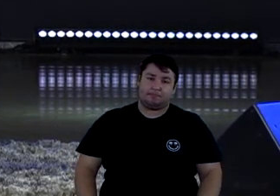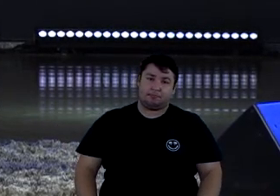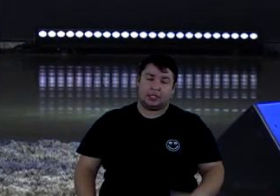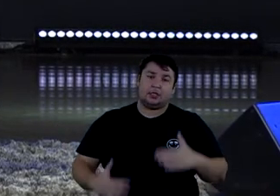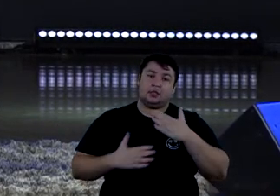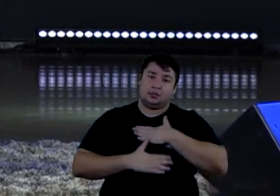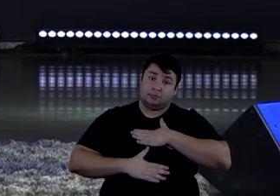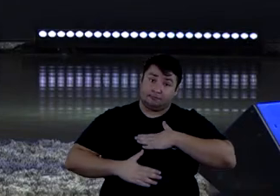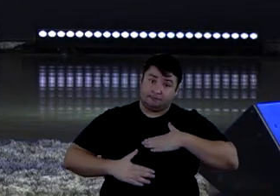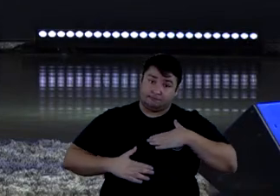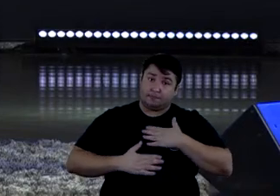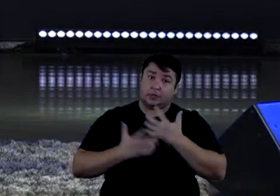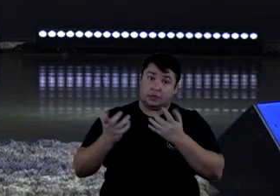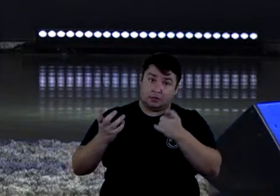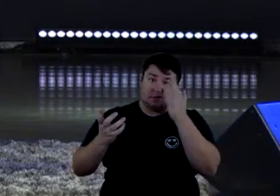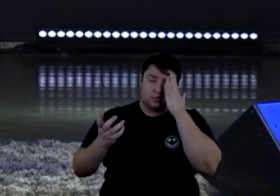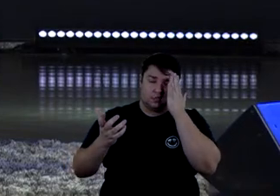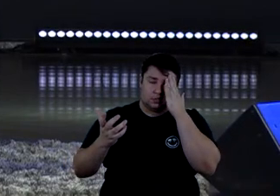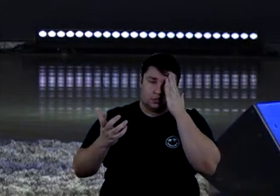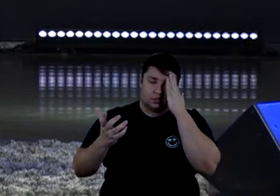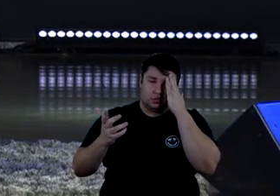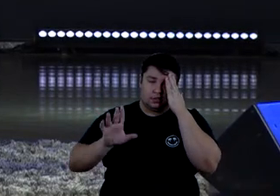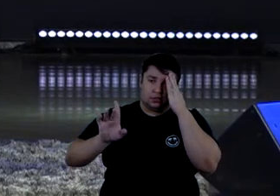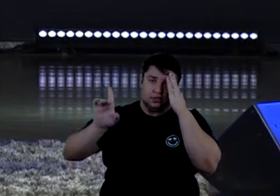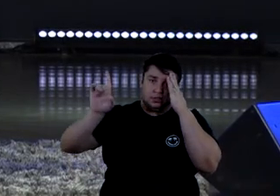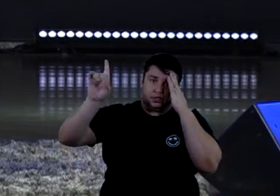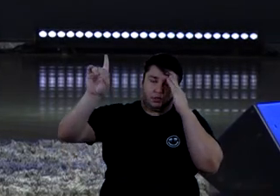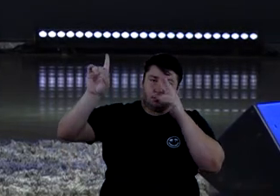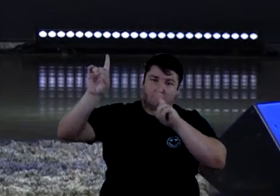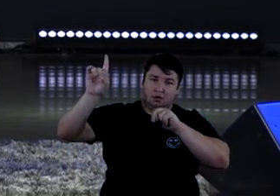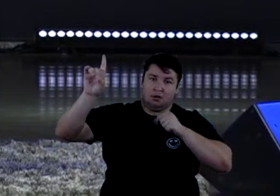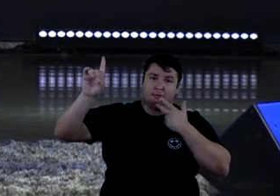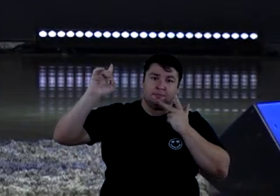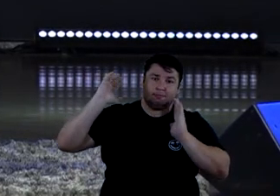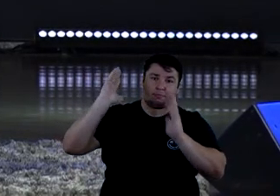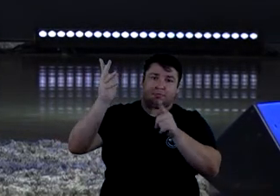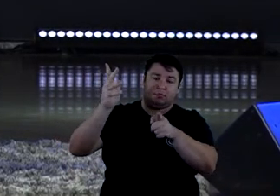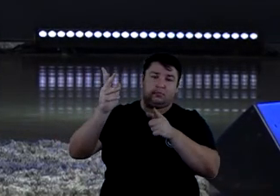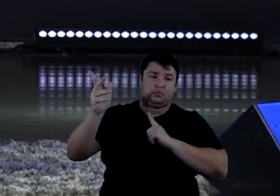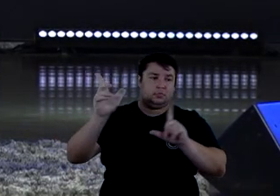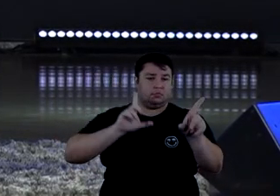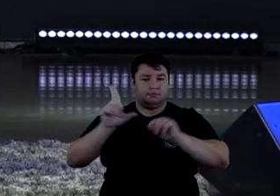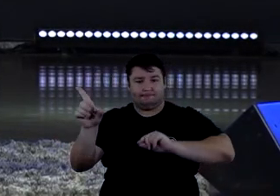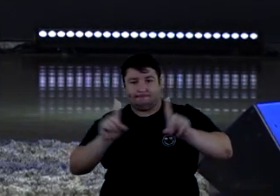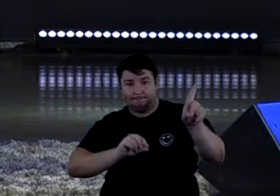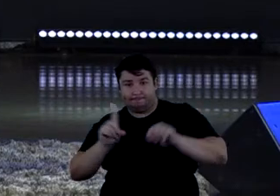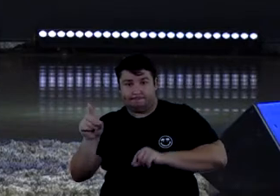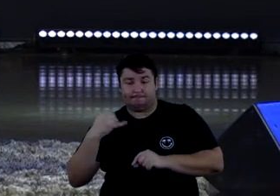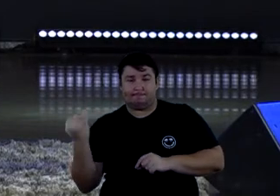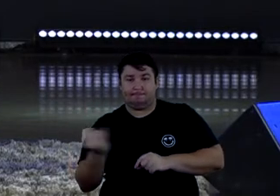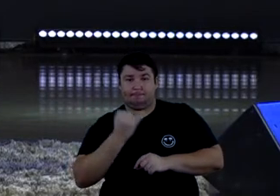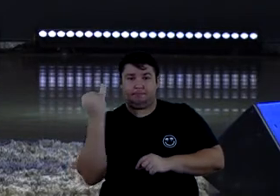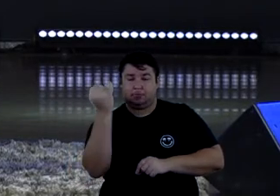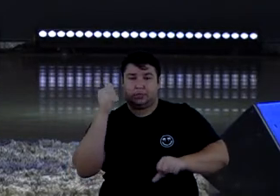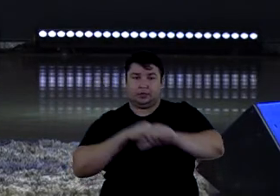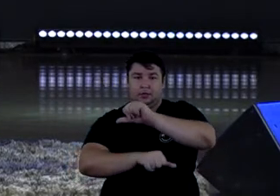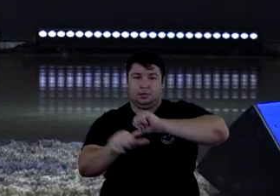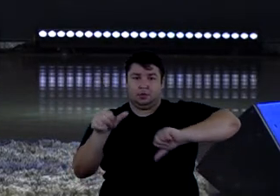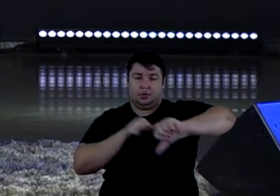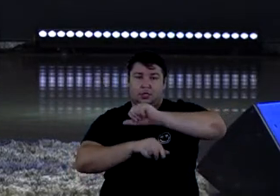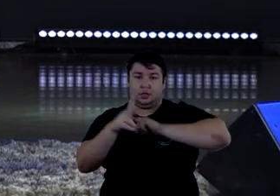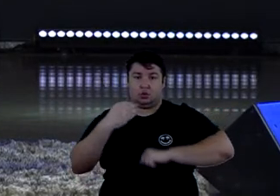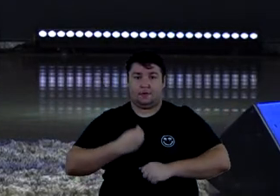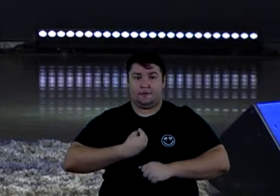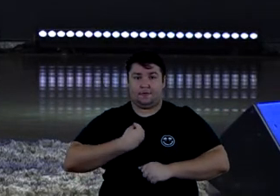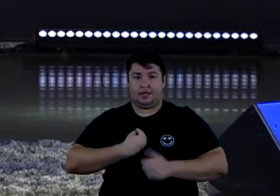Queridos, eu quero que você saiba que Deus, Ele nunca vai falar para você tomar decisões importantes que vão mudar a tua vida,